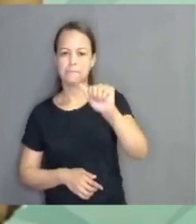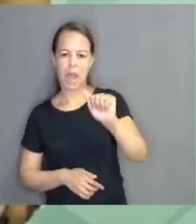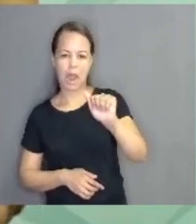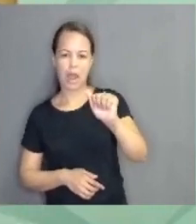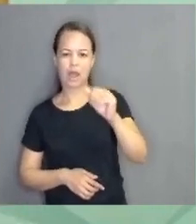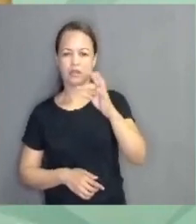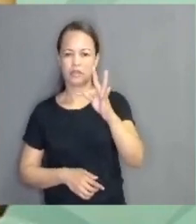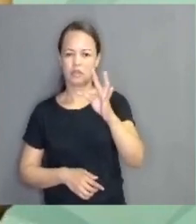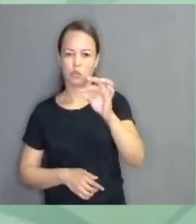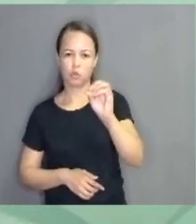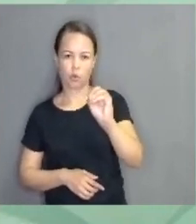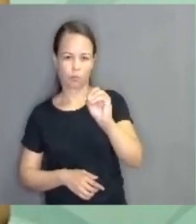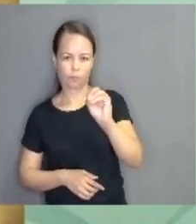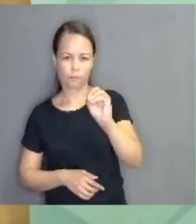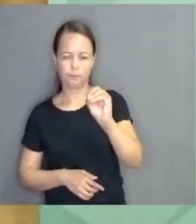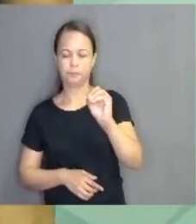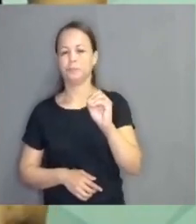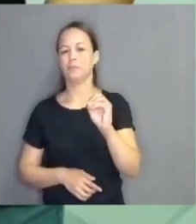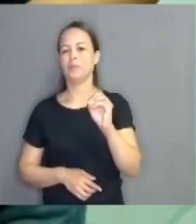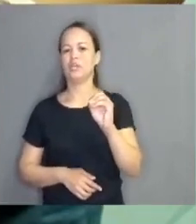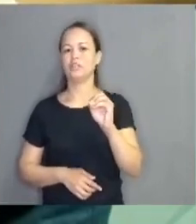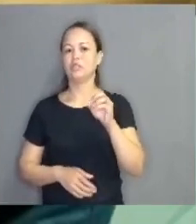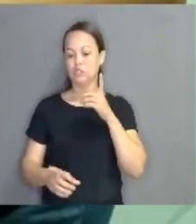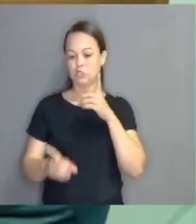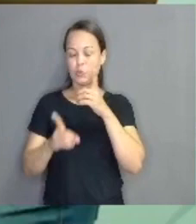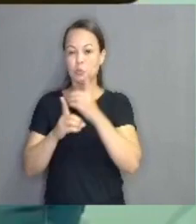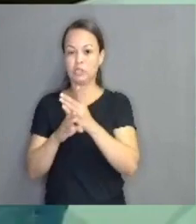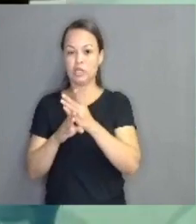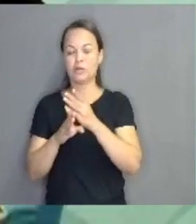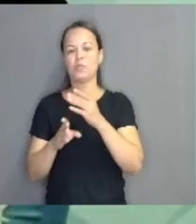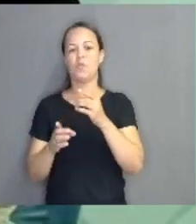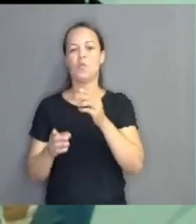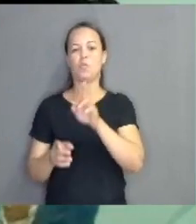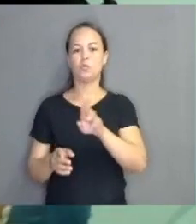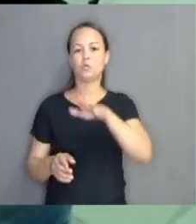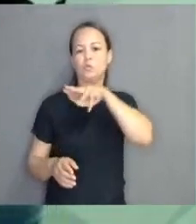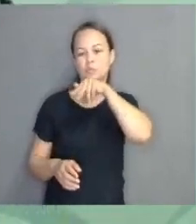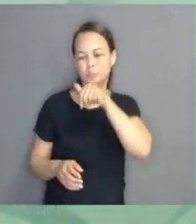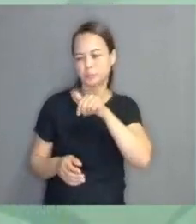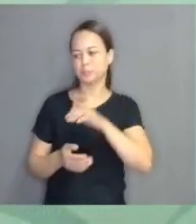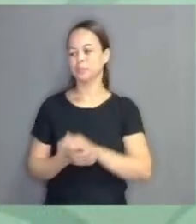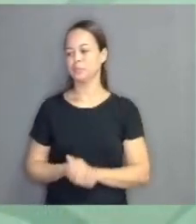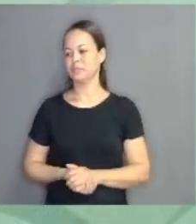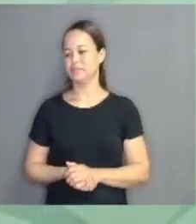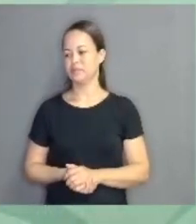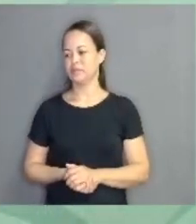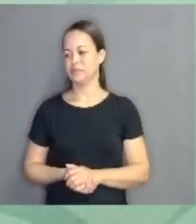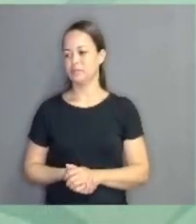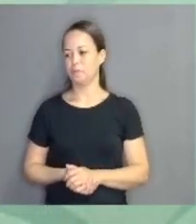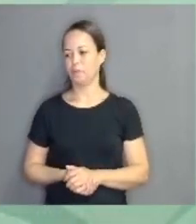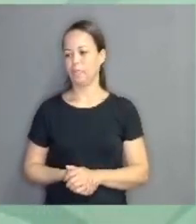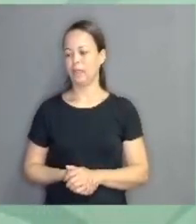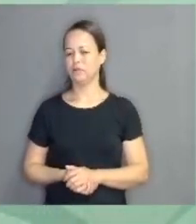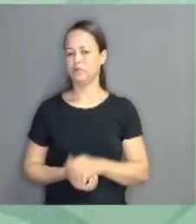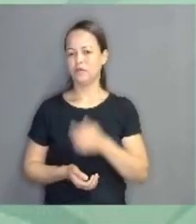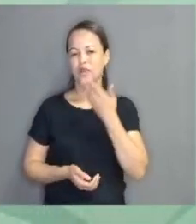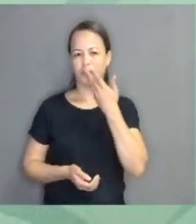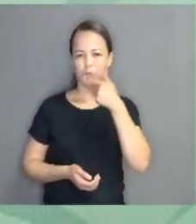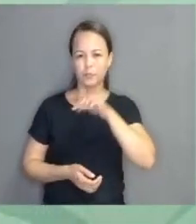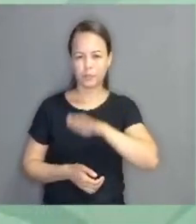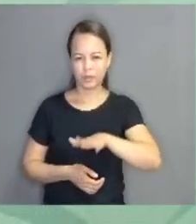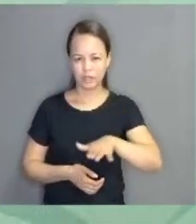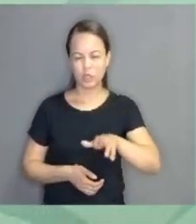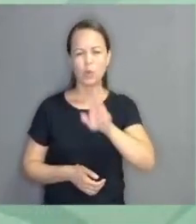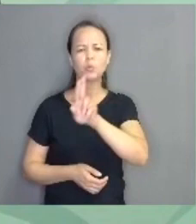tó. Descobrimos o nome desse animalzinho. Vamos para o próximo desafio? Tá vendo esse menininho aqui? Ele se chama